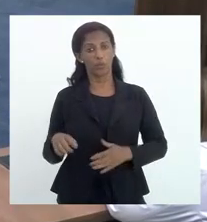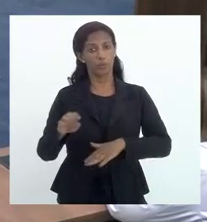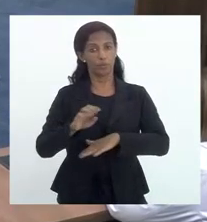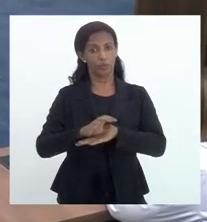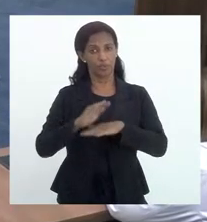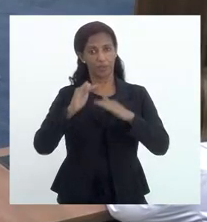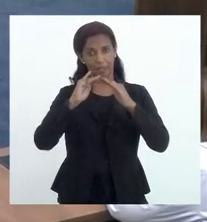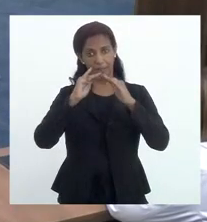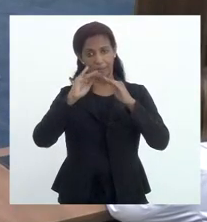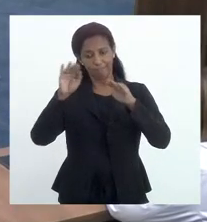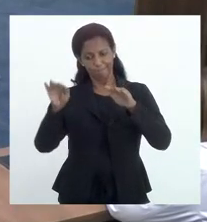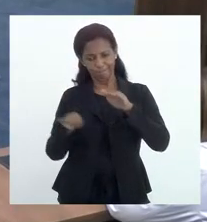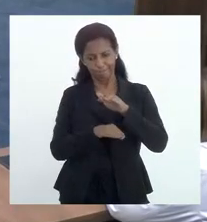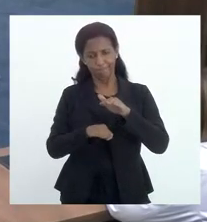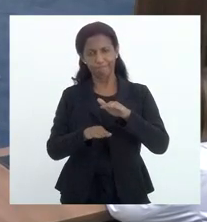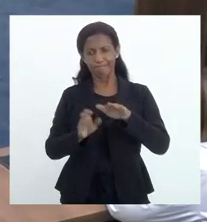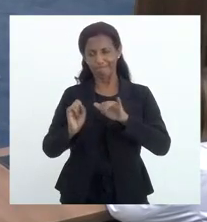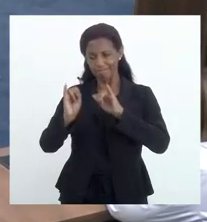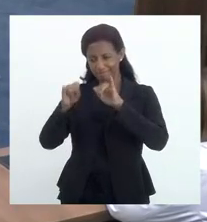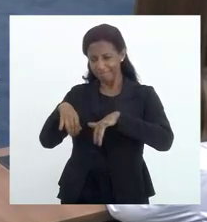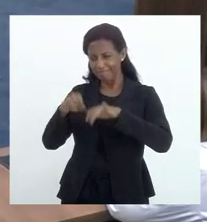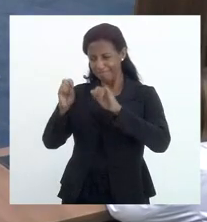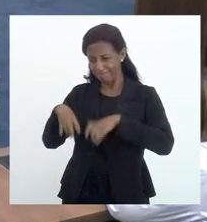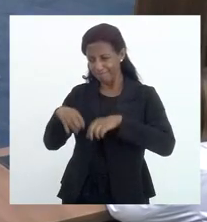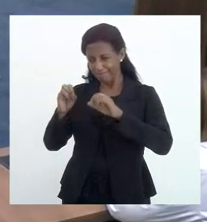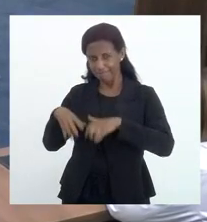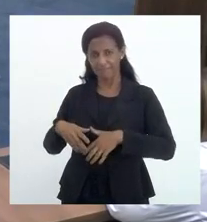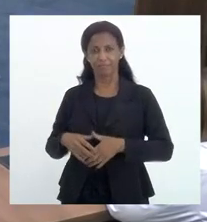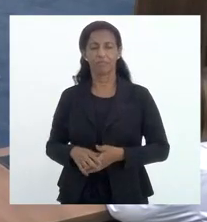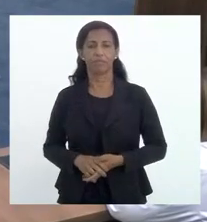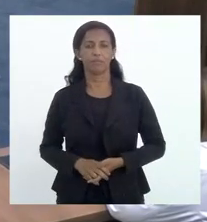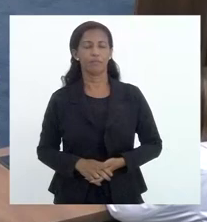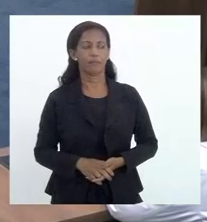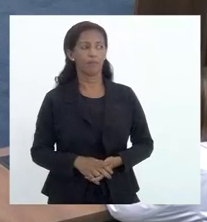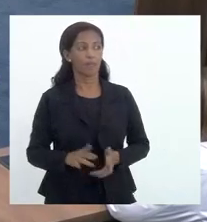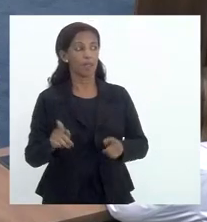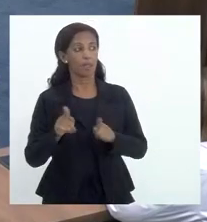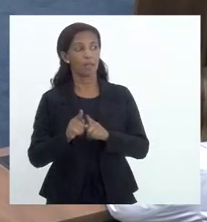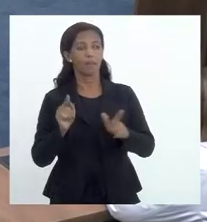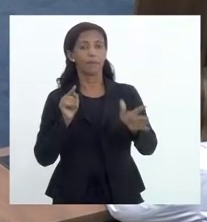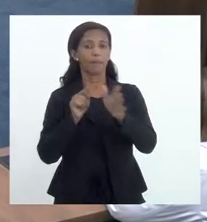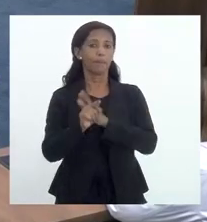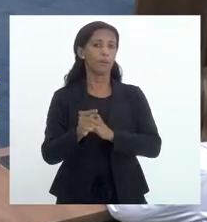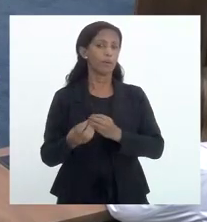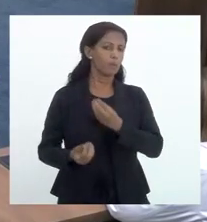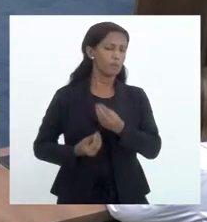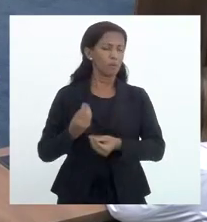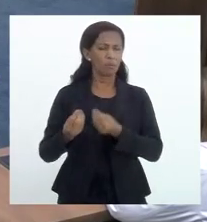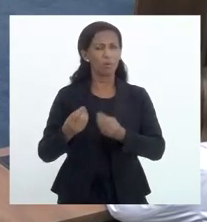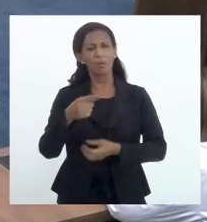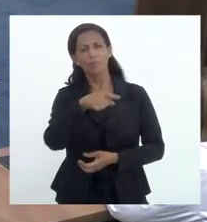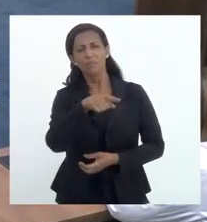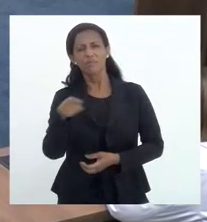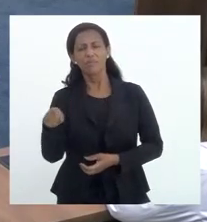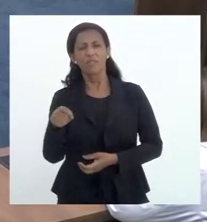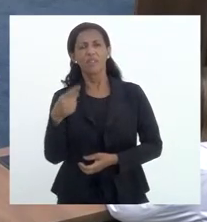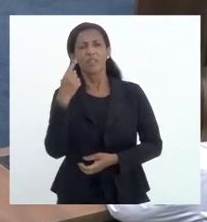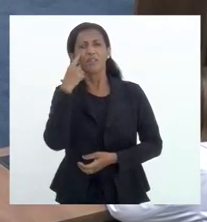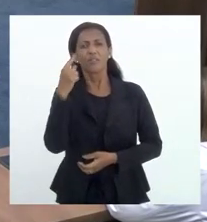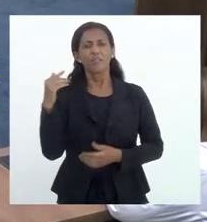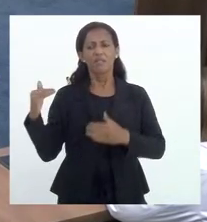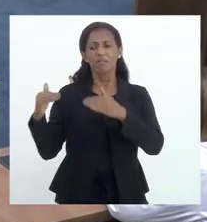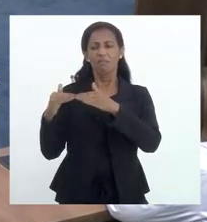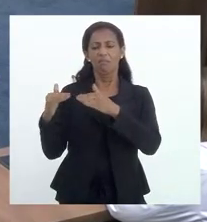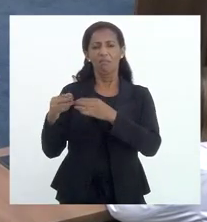submissamente diz sim, senhor. E também pergunta como os senhores veem esse teto